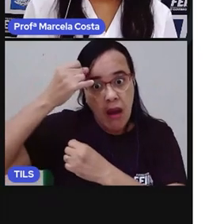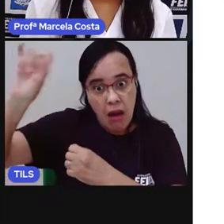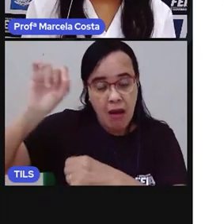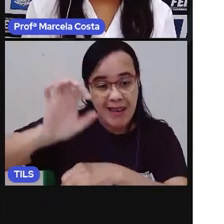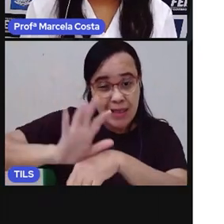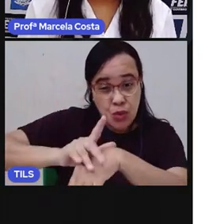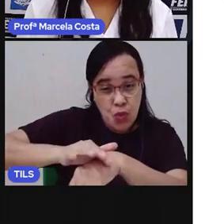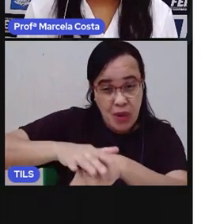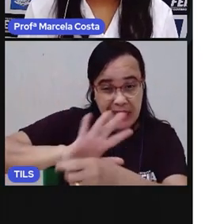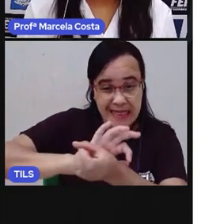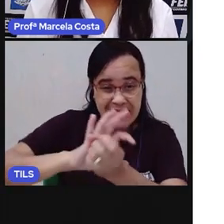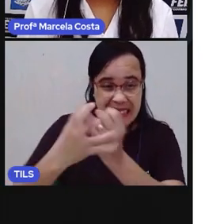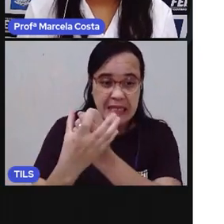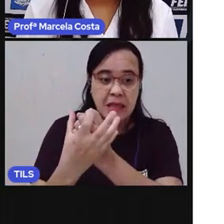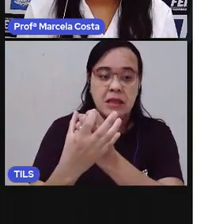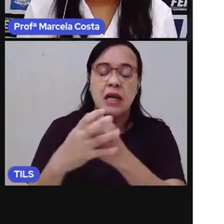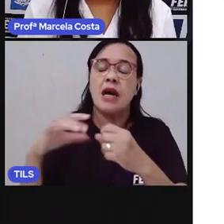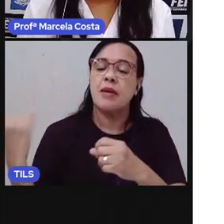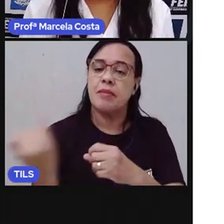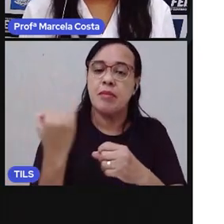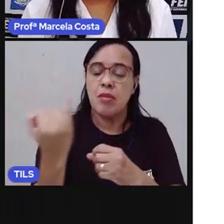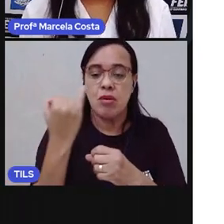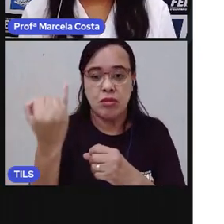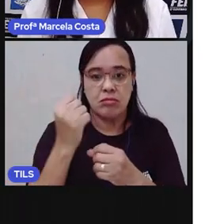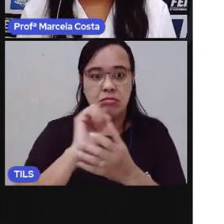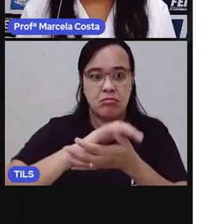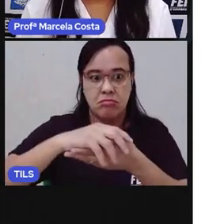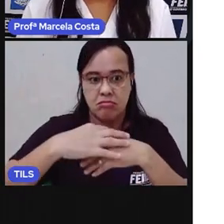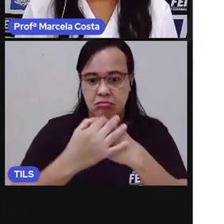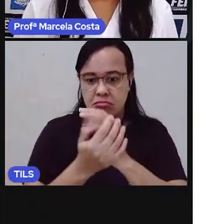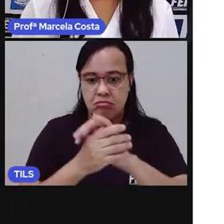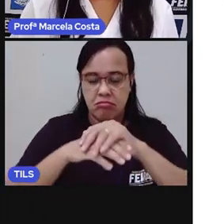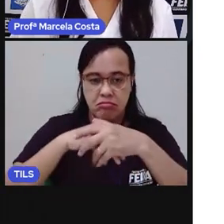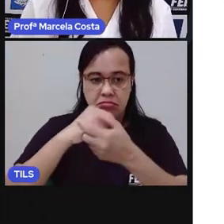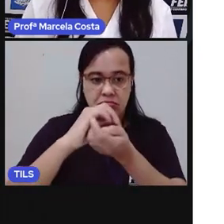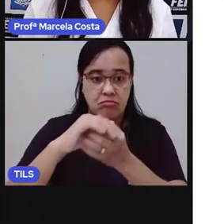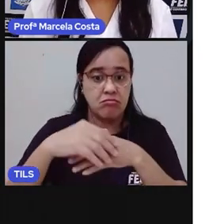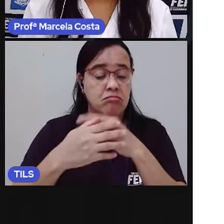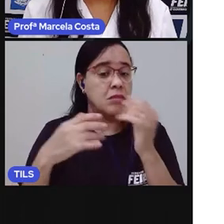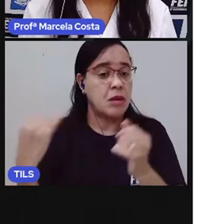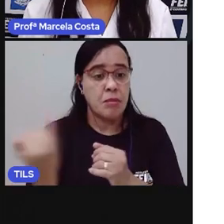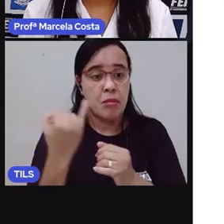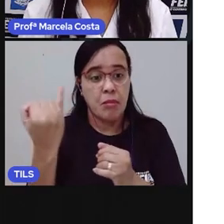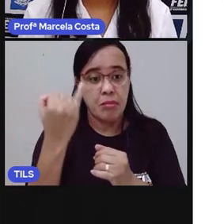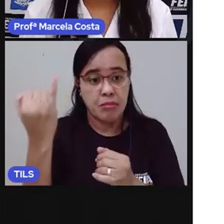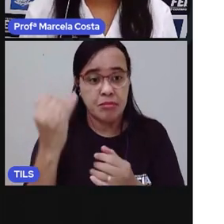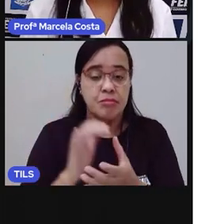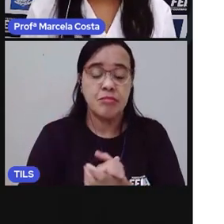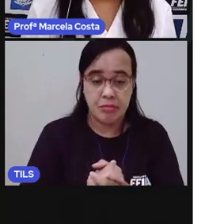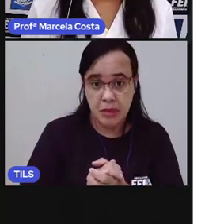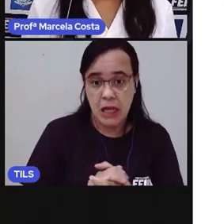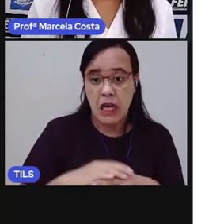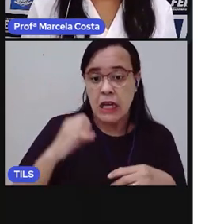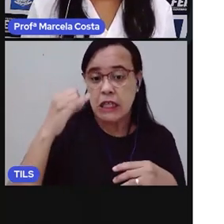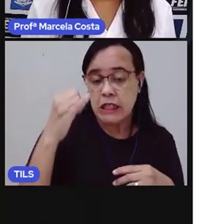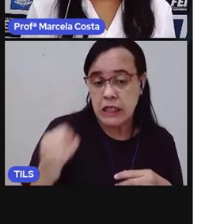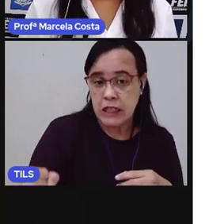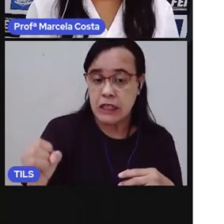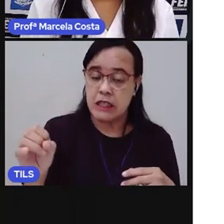muito importante está sempre lavando as mãos a gente Lava a mão quando antes de fazer uma refeição